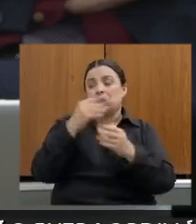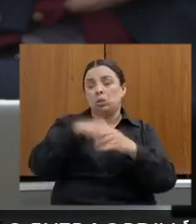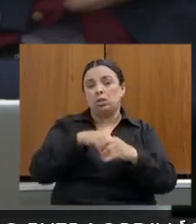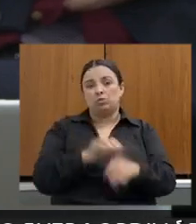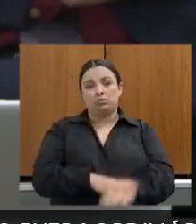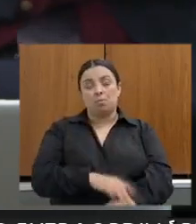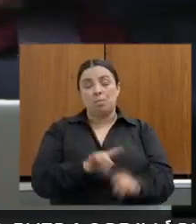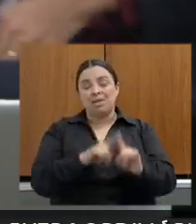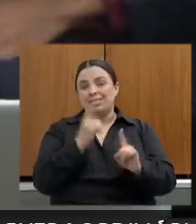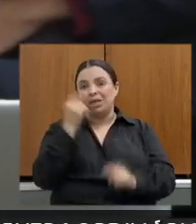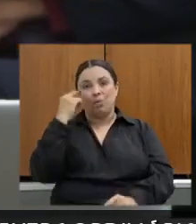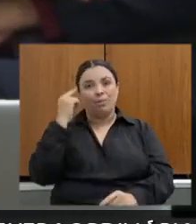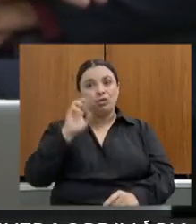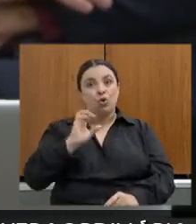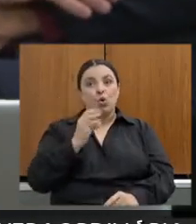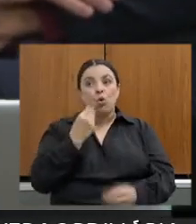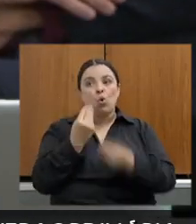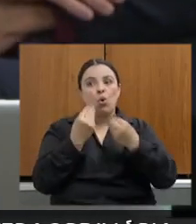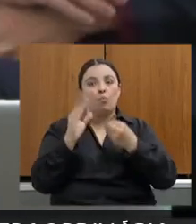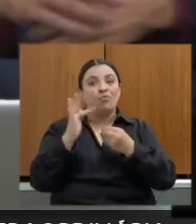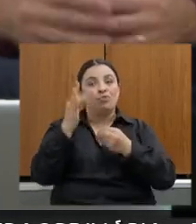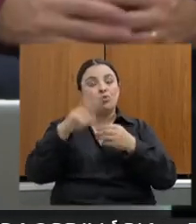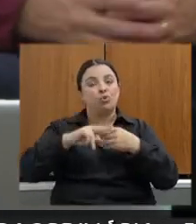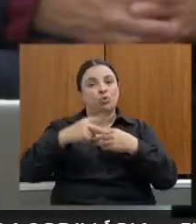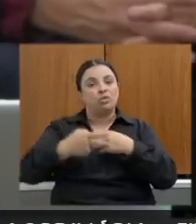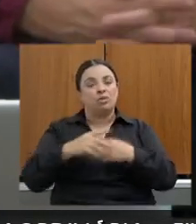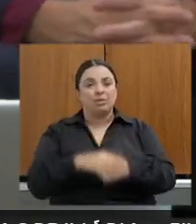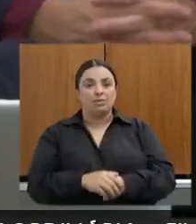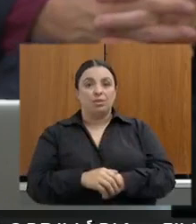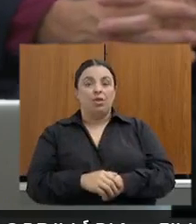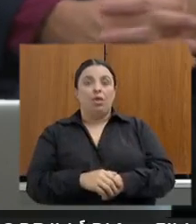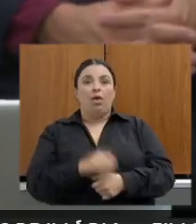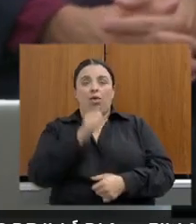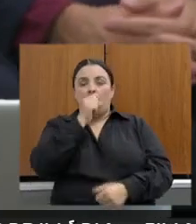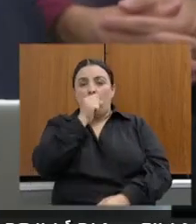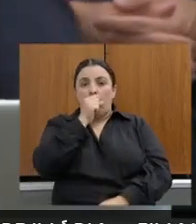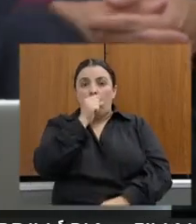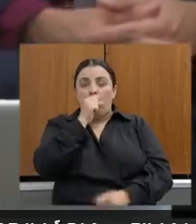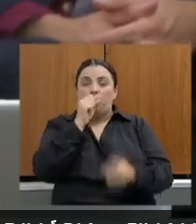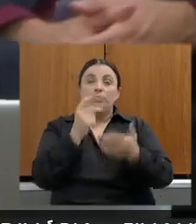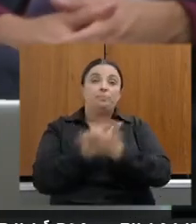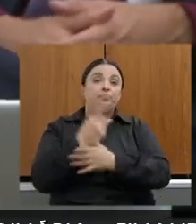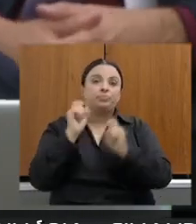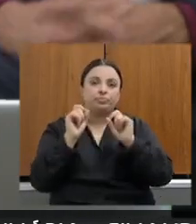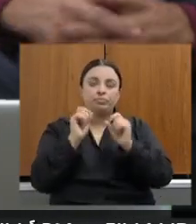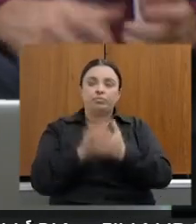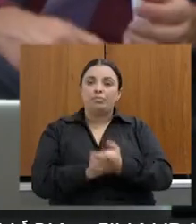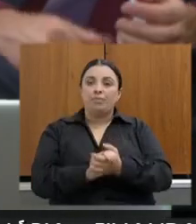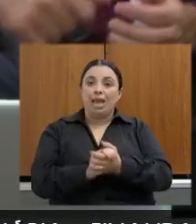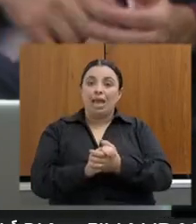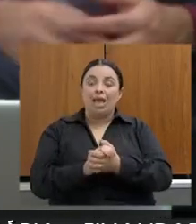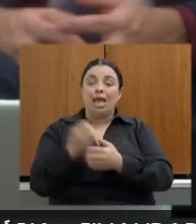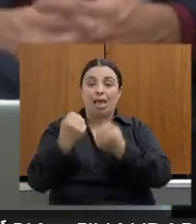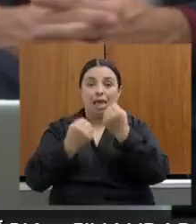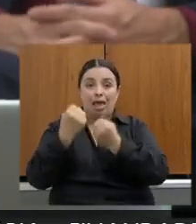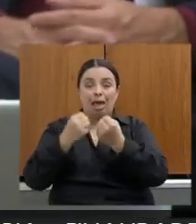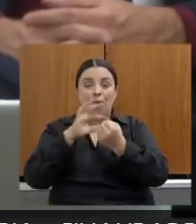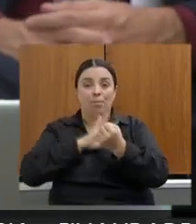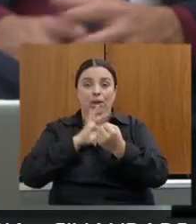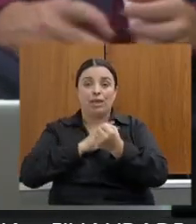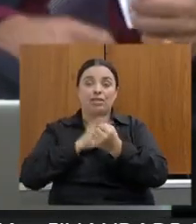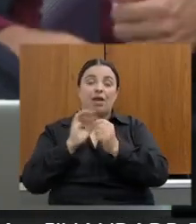desdobramento Então você enviar tuas vacas 50 100 200 km e ainda enfrentando